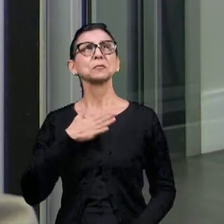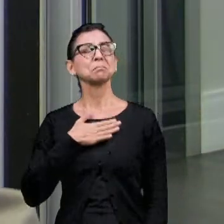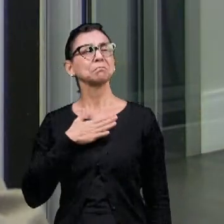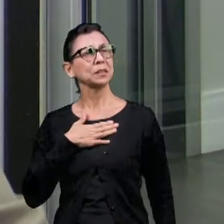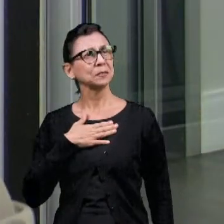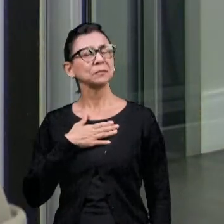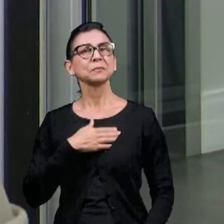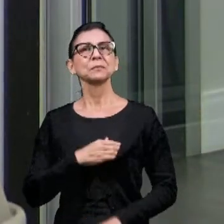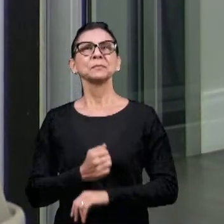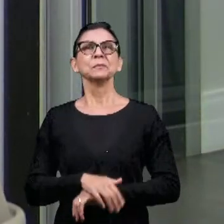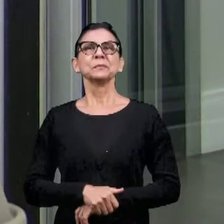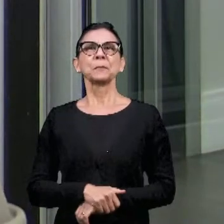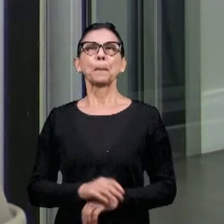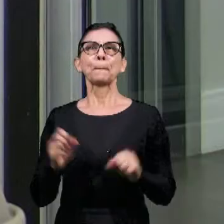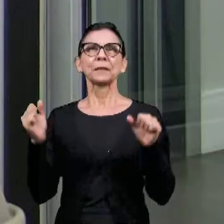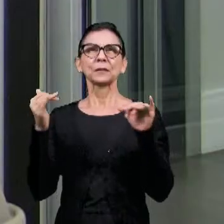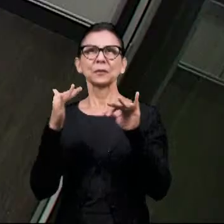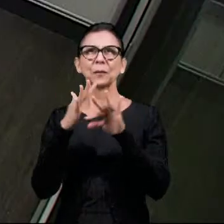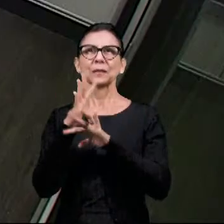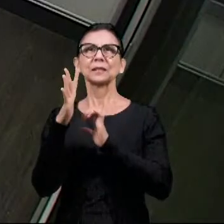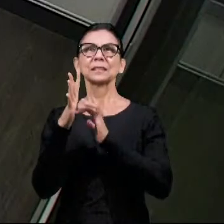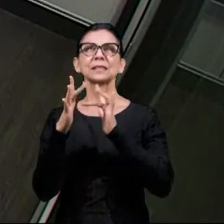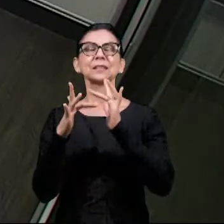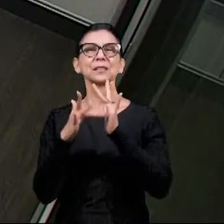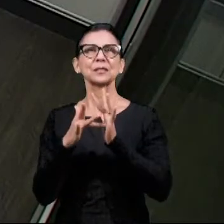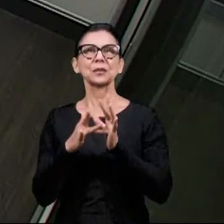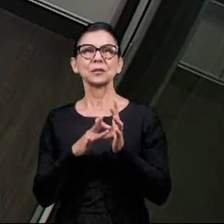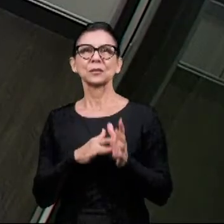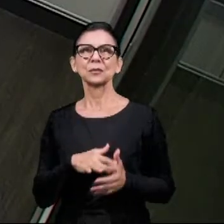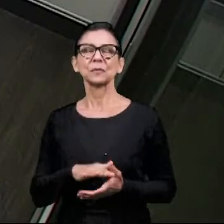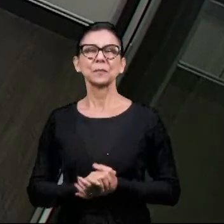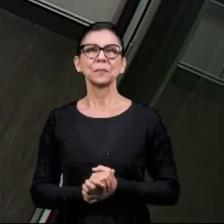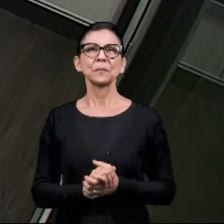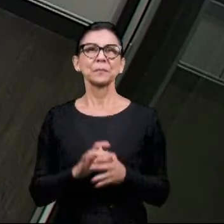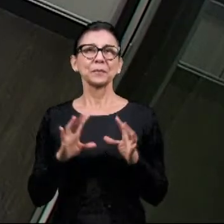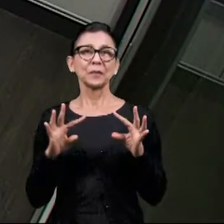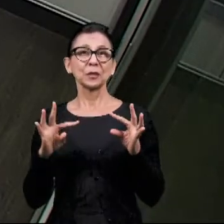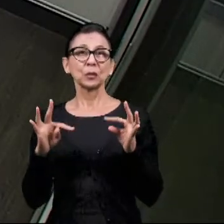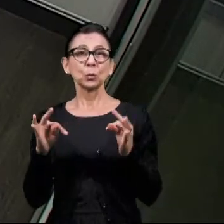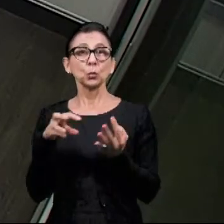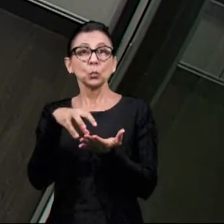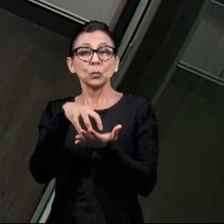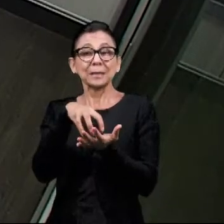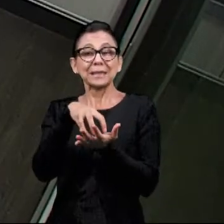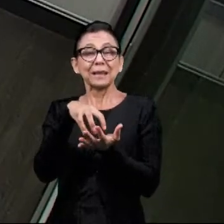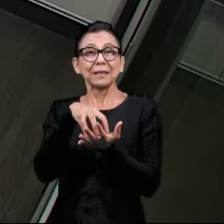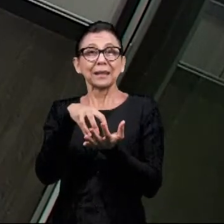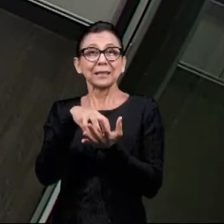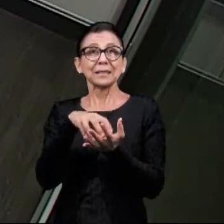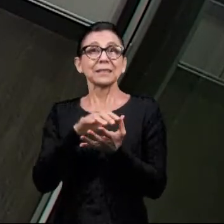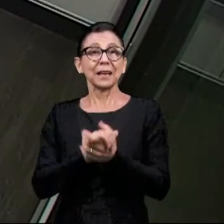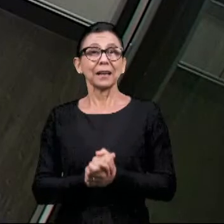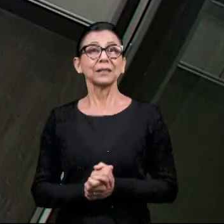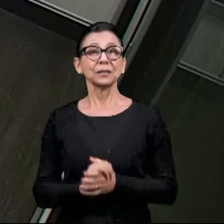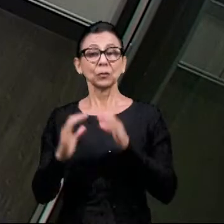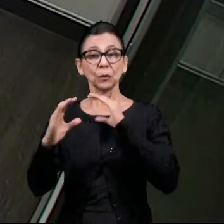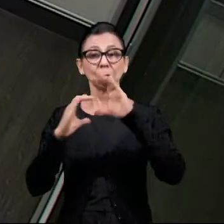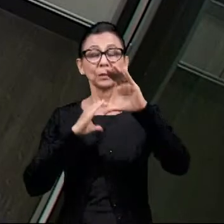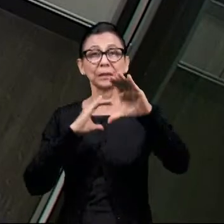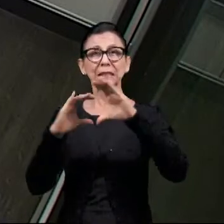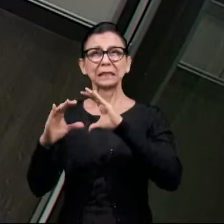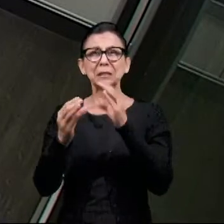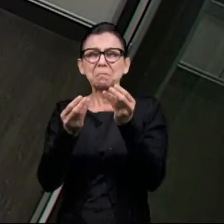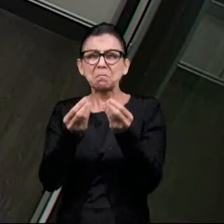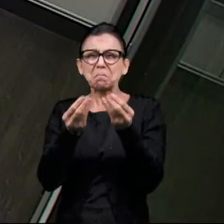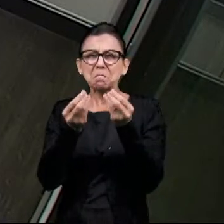dá todo o recurso. Toda a central de comunicação, né? Tudo centralizado, literalmente. Centralizado e de boa